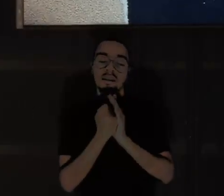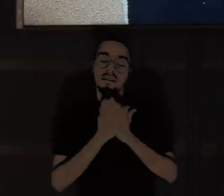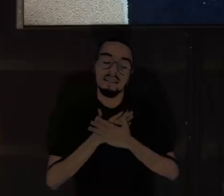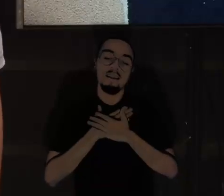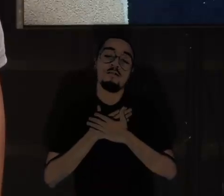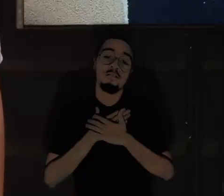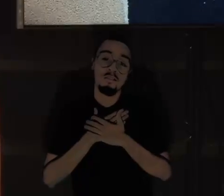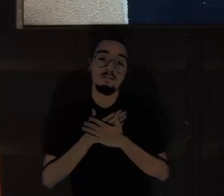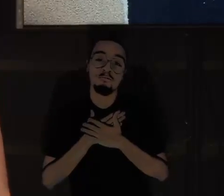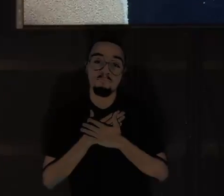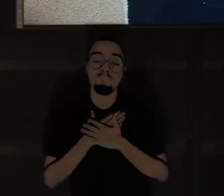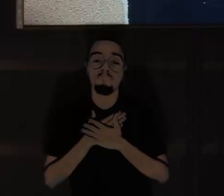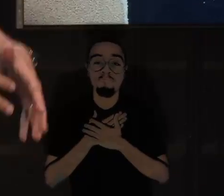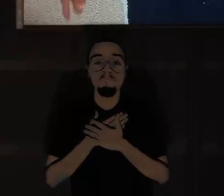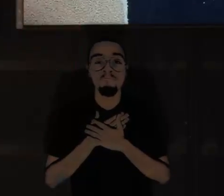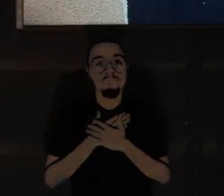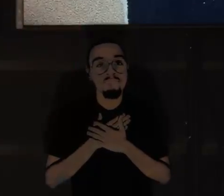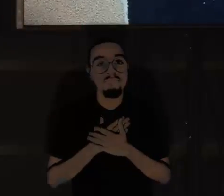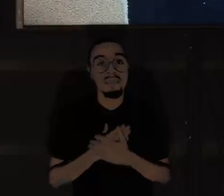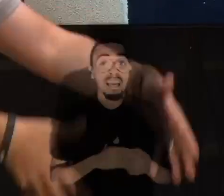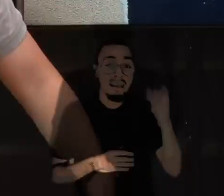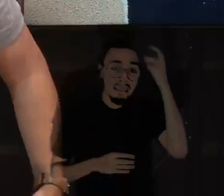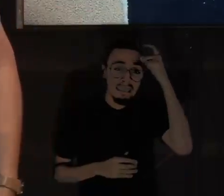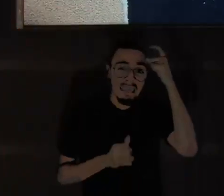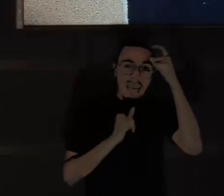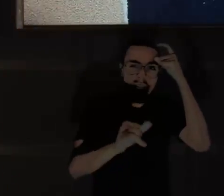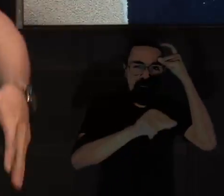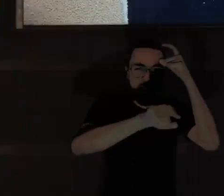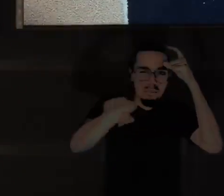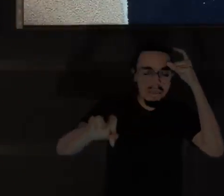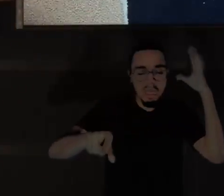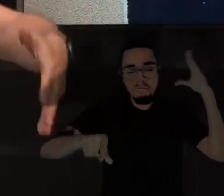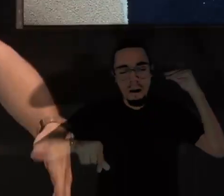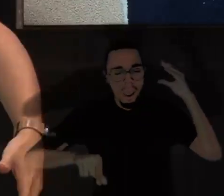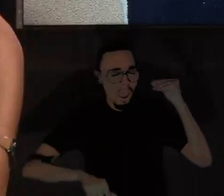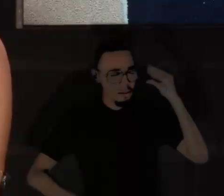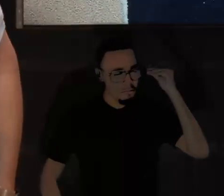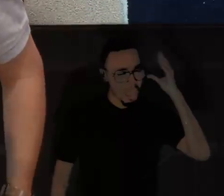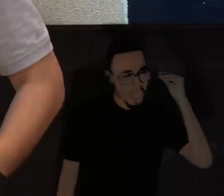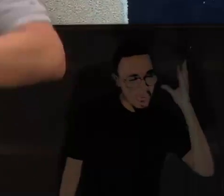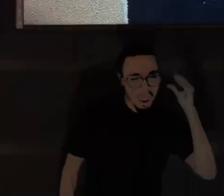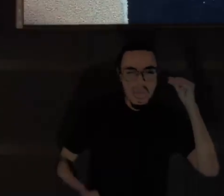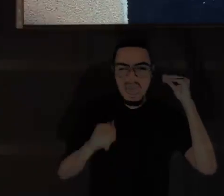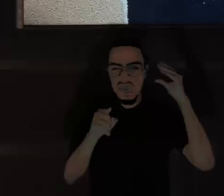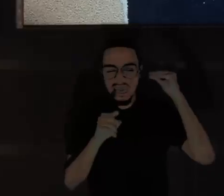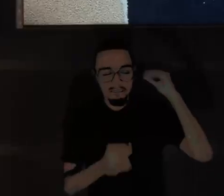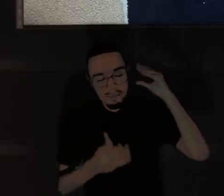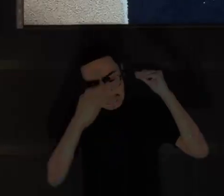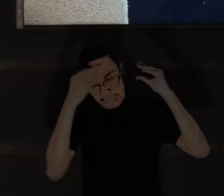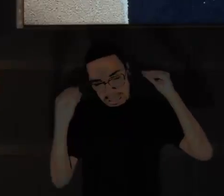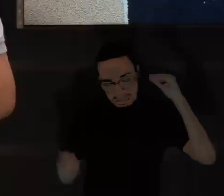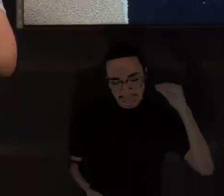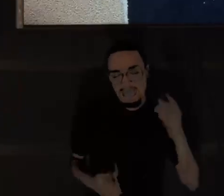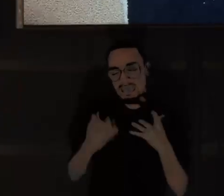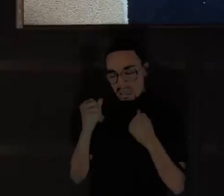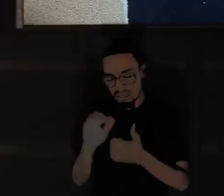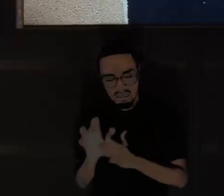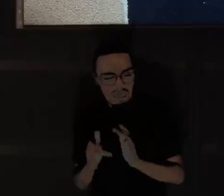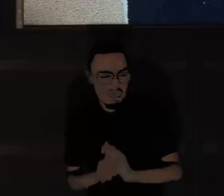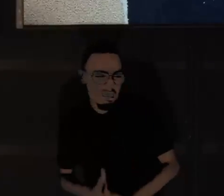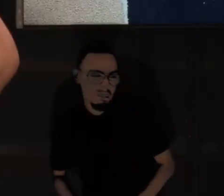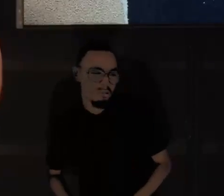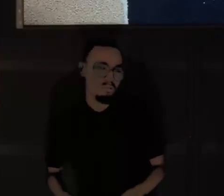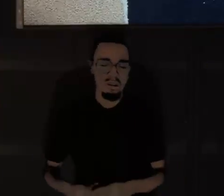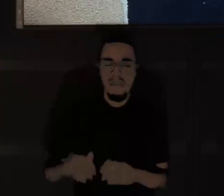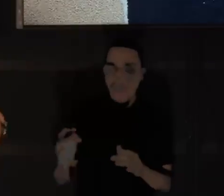fez. Satanás trabalha para apagar as marcas. A marca da conversão, a marca do avivamento, a marca